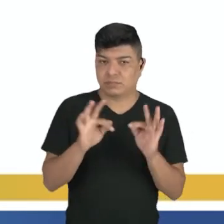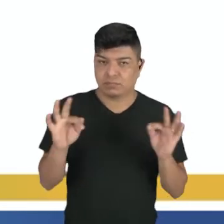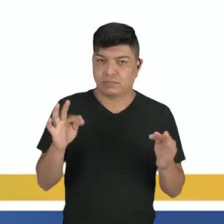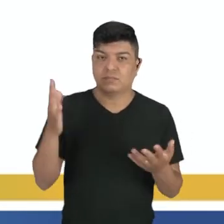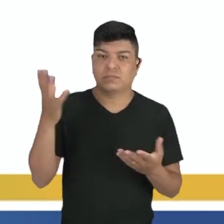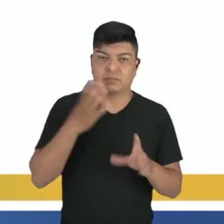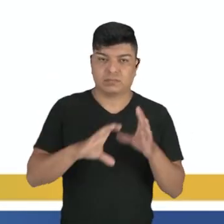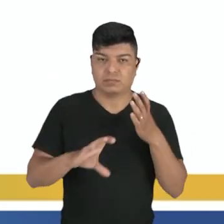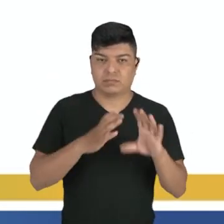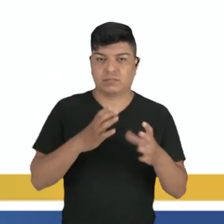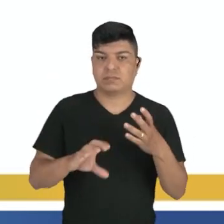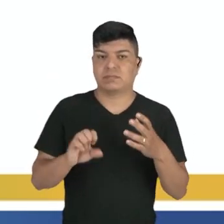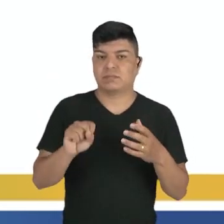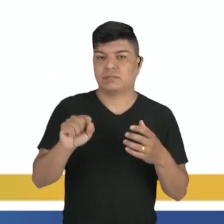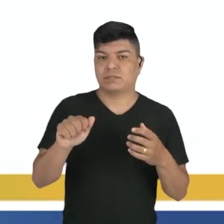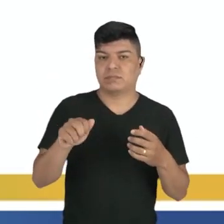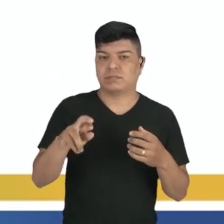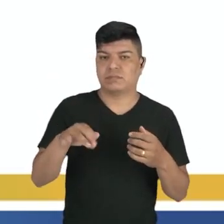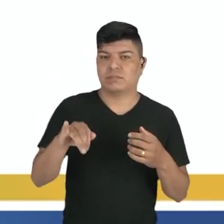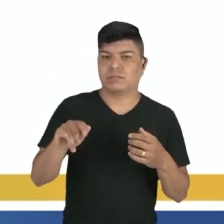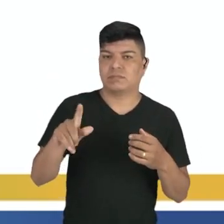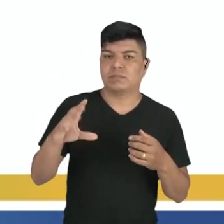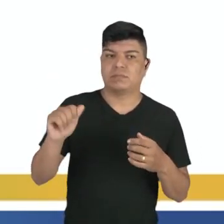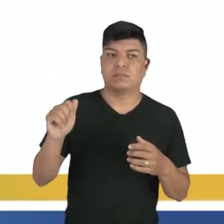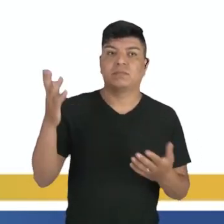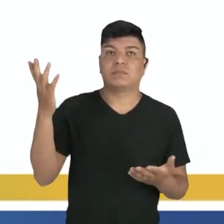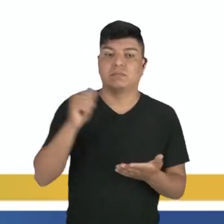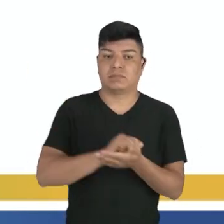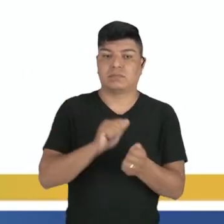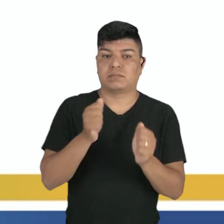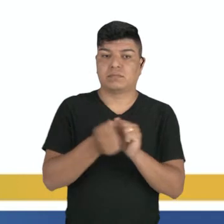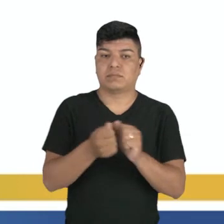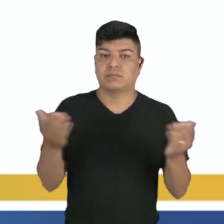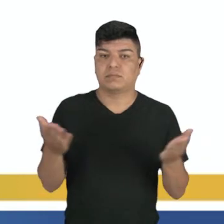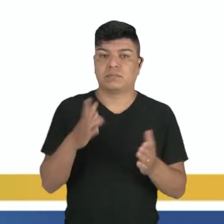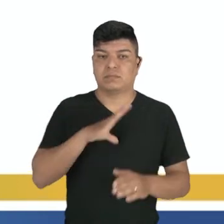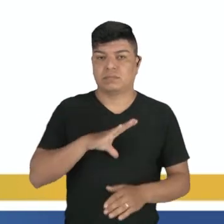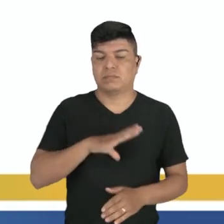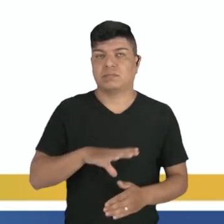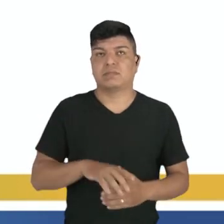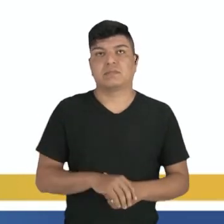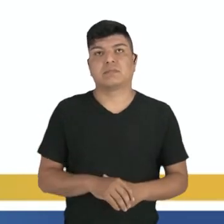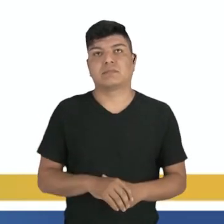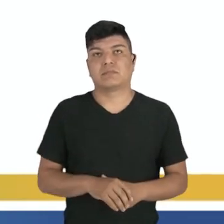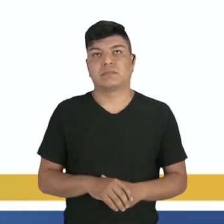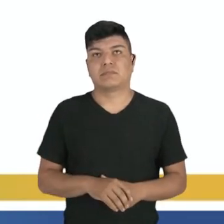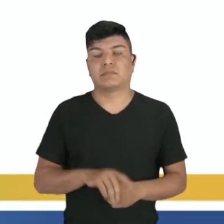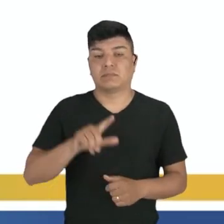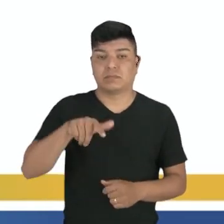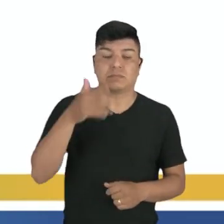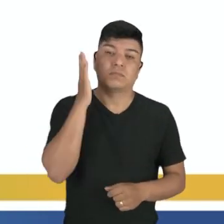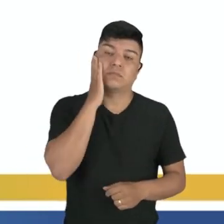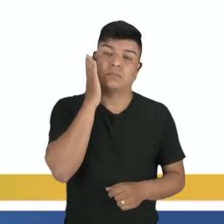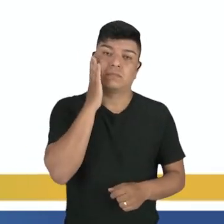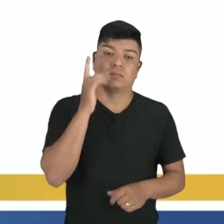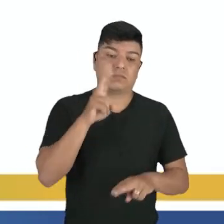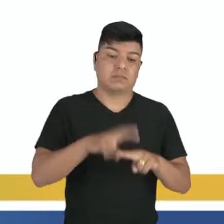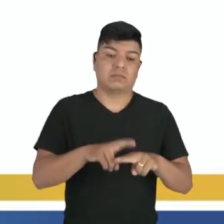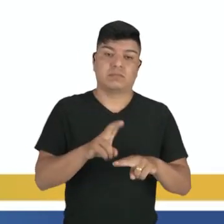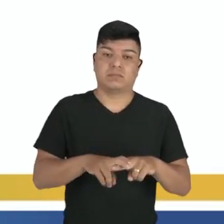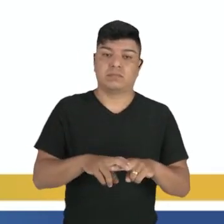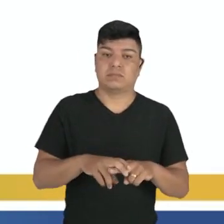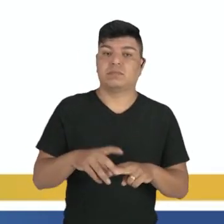de uma cantiga satírica de Dom Diniz, adaptada ao português atual, tá bom? Quando outro dia esteve sentado